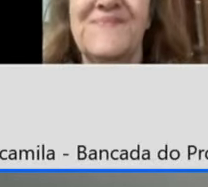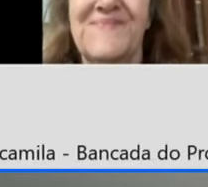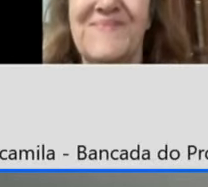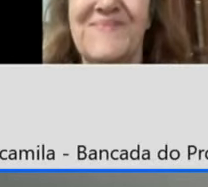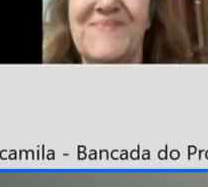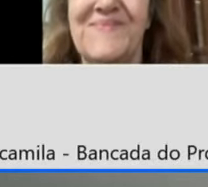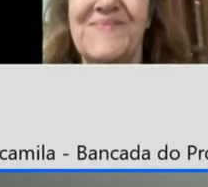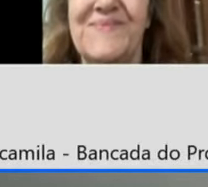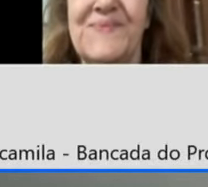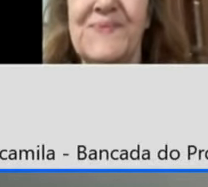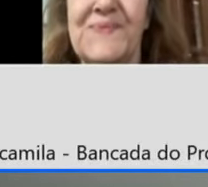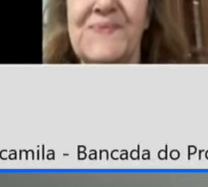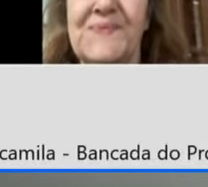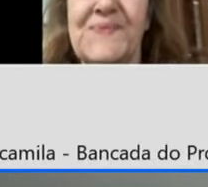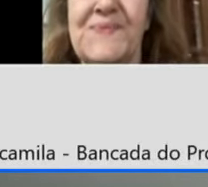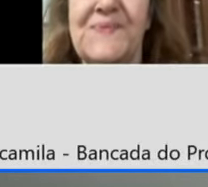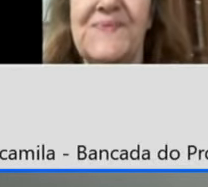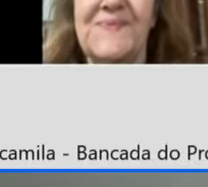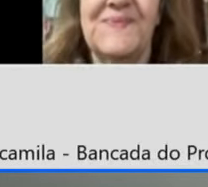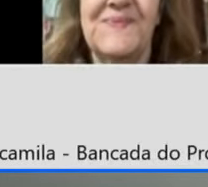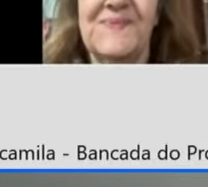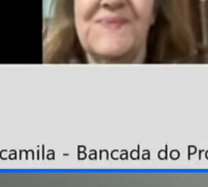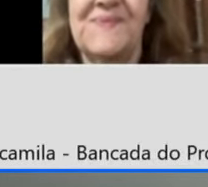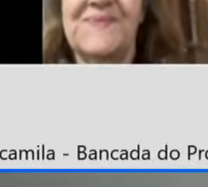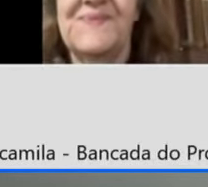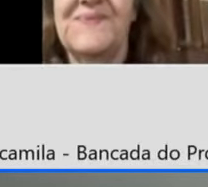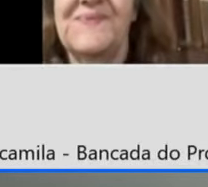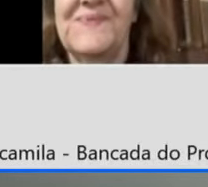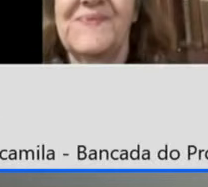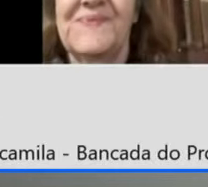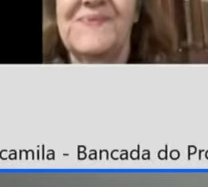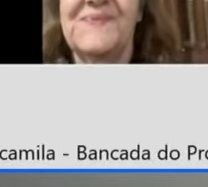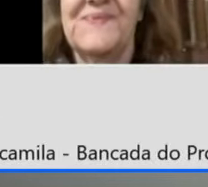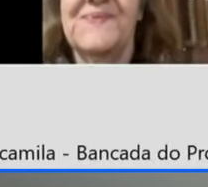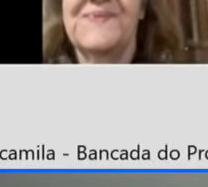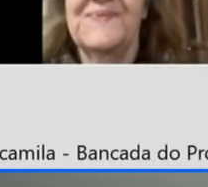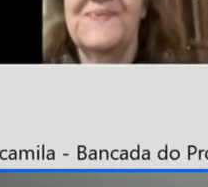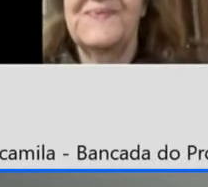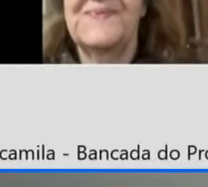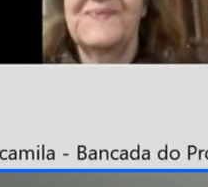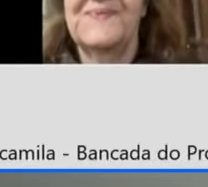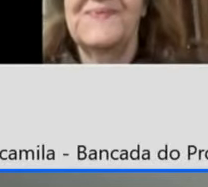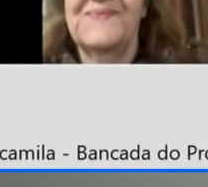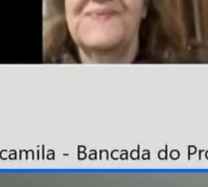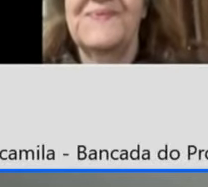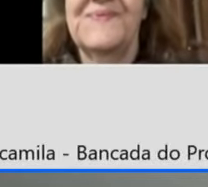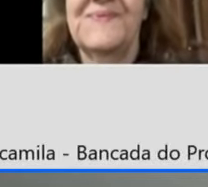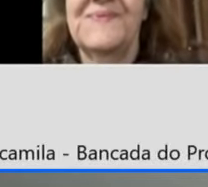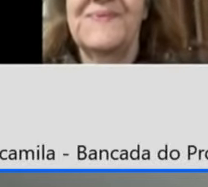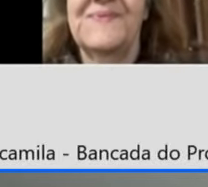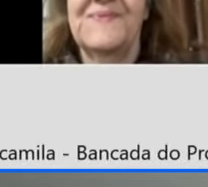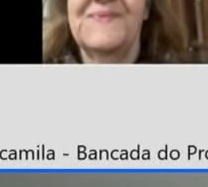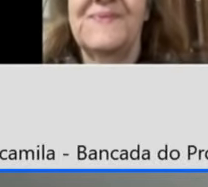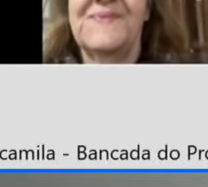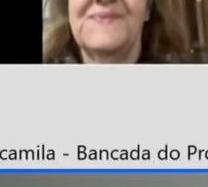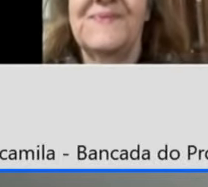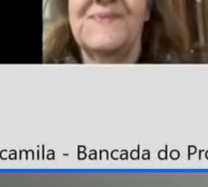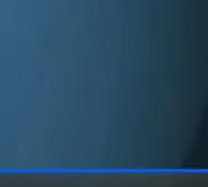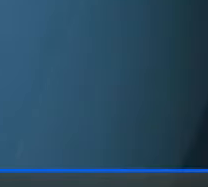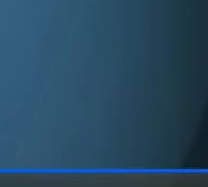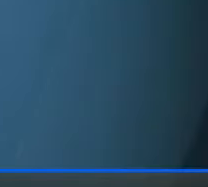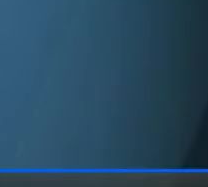aparecendo. Então, Ângela vai ficar escrita, então. É escrita só. Tá. Então, pessoal, nós